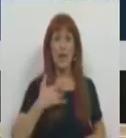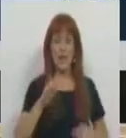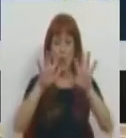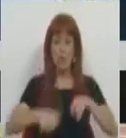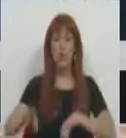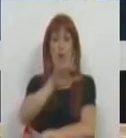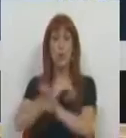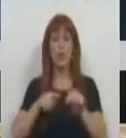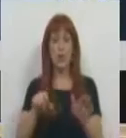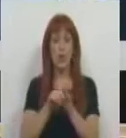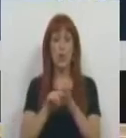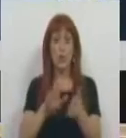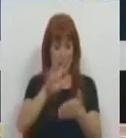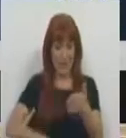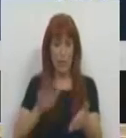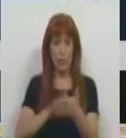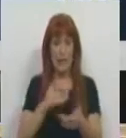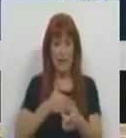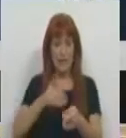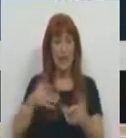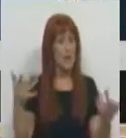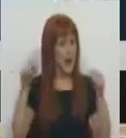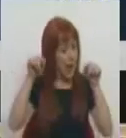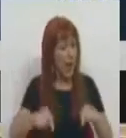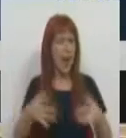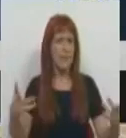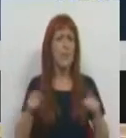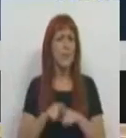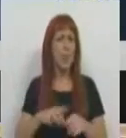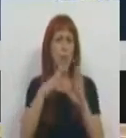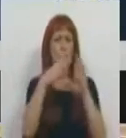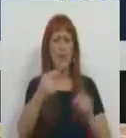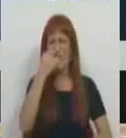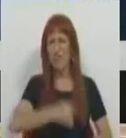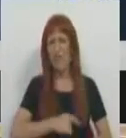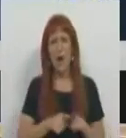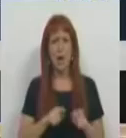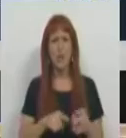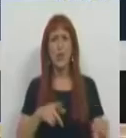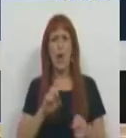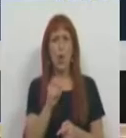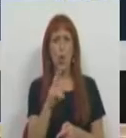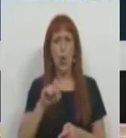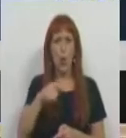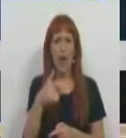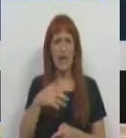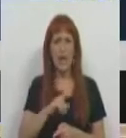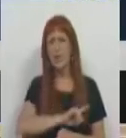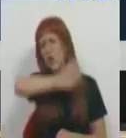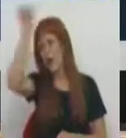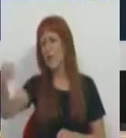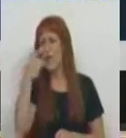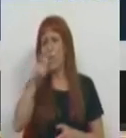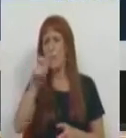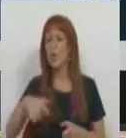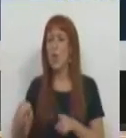no Parlamento Europeu, num artigo publicado esta semana, esse é o modelo falhado de Guantánamo. Enviar as pessoas para um